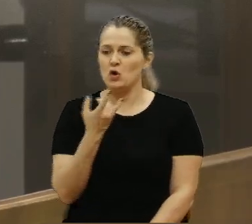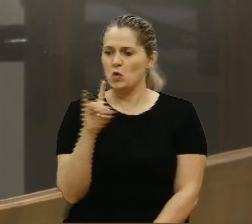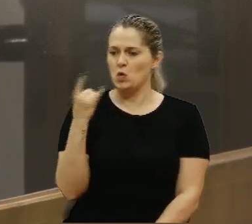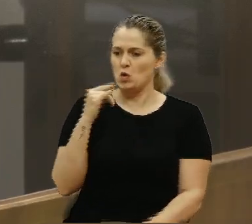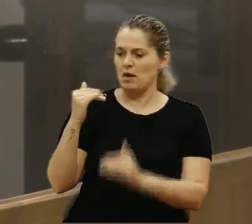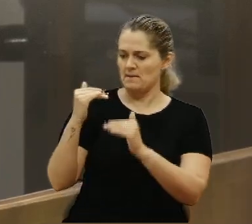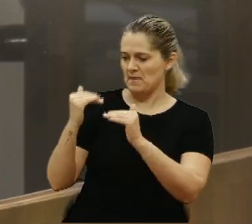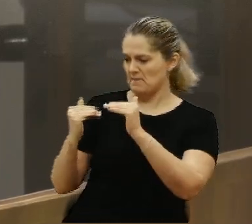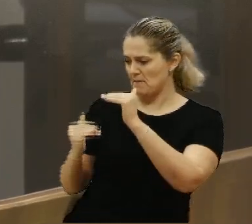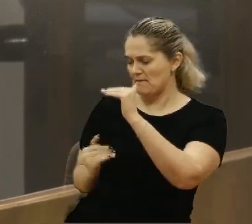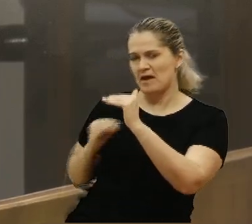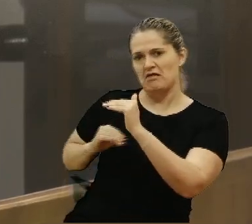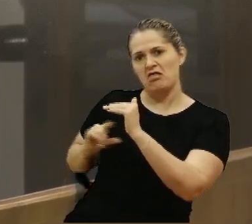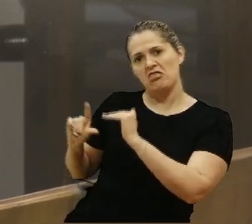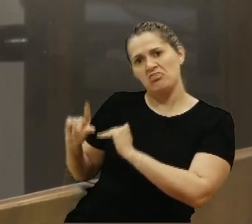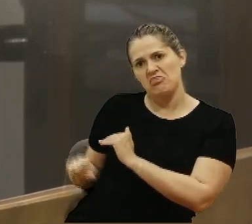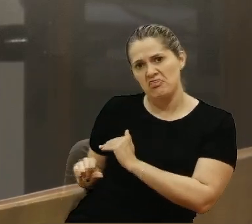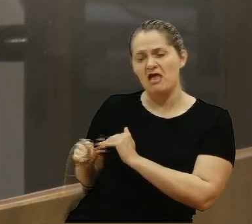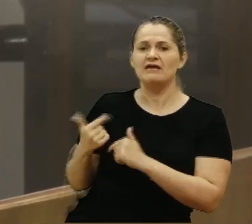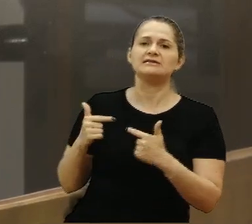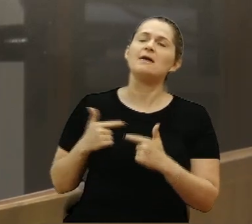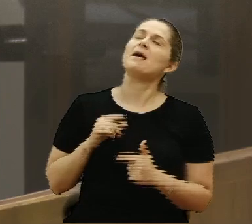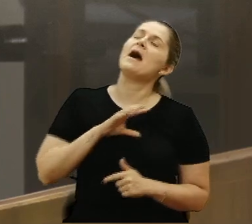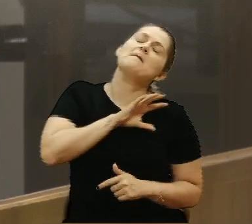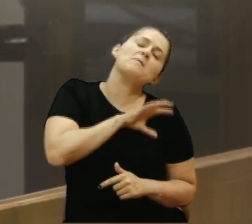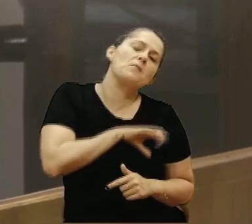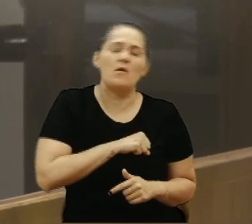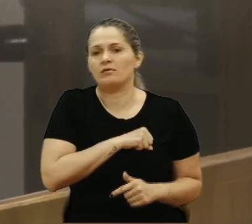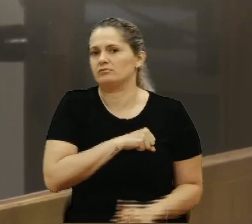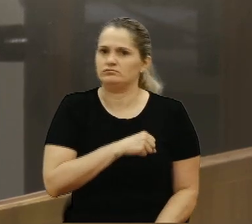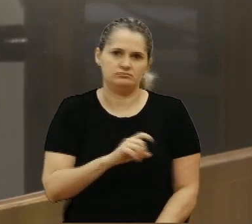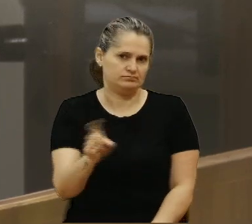escala Richter e tem que trabalhar por vocação.